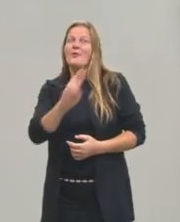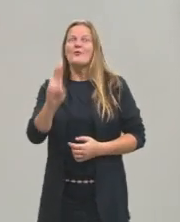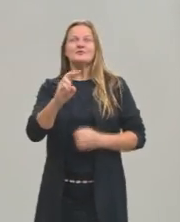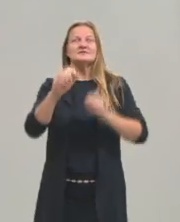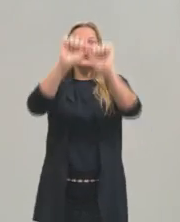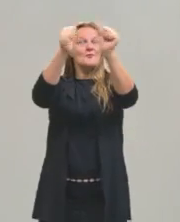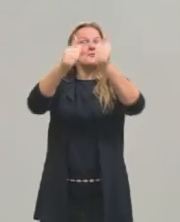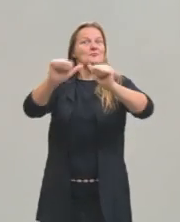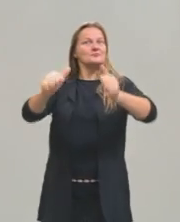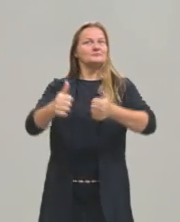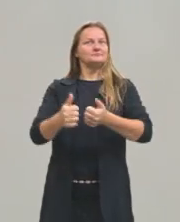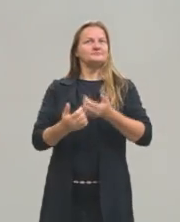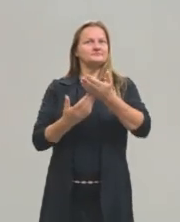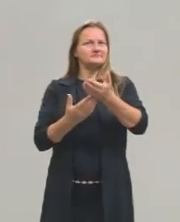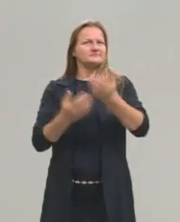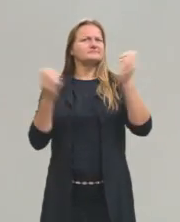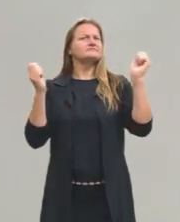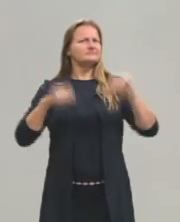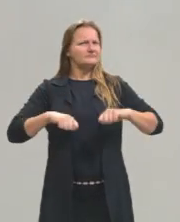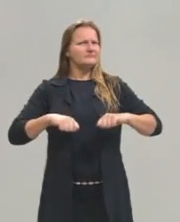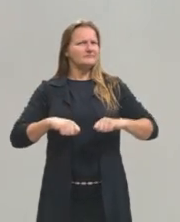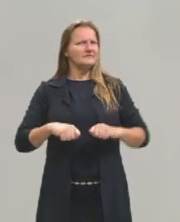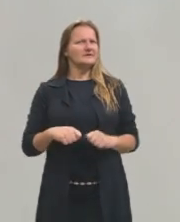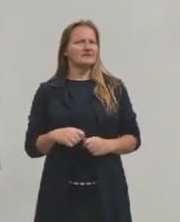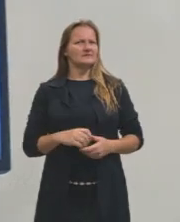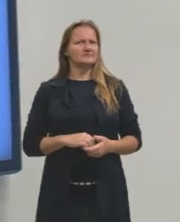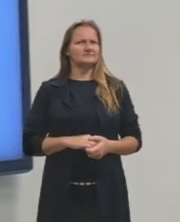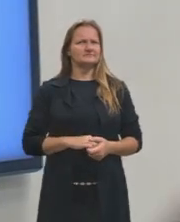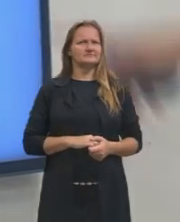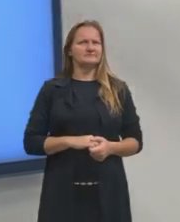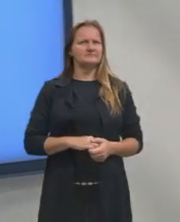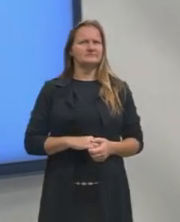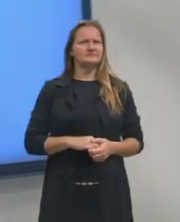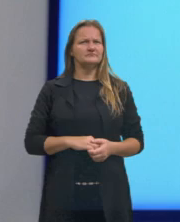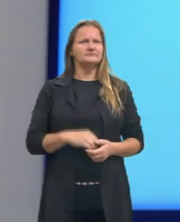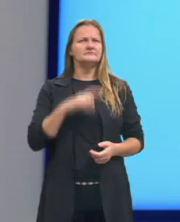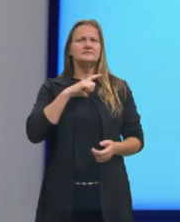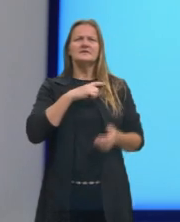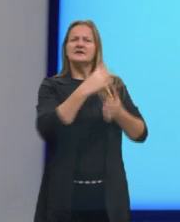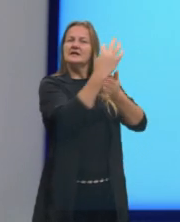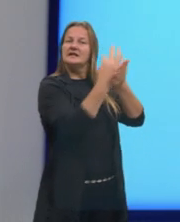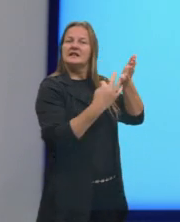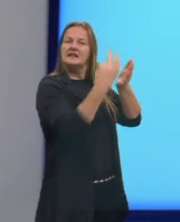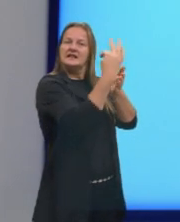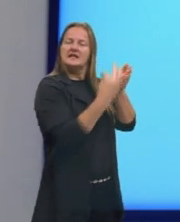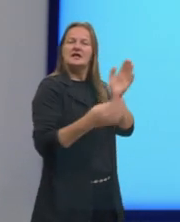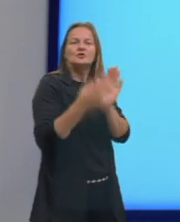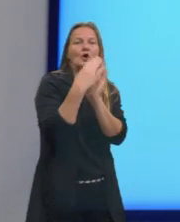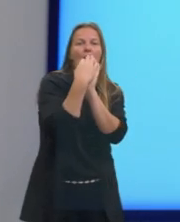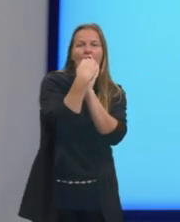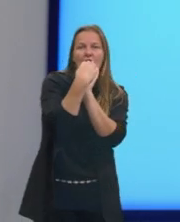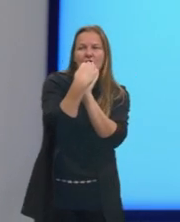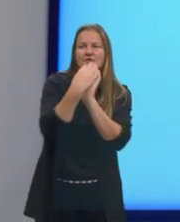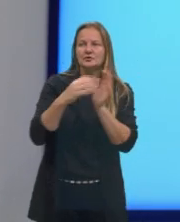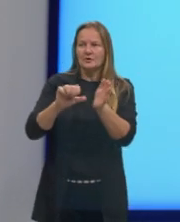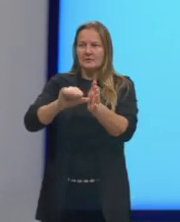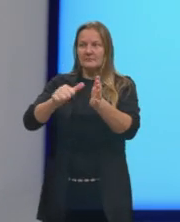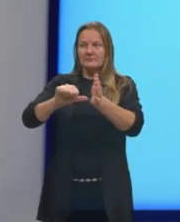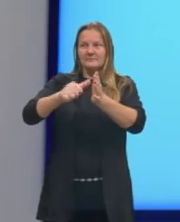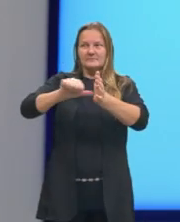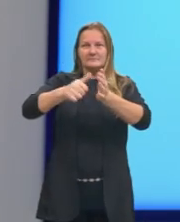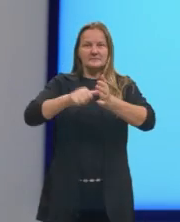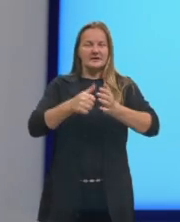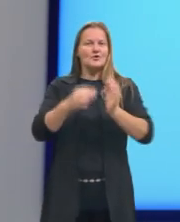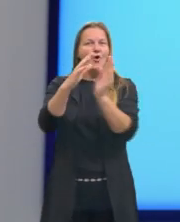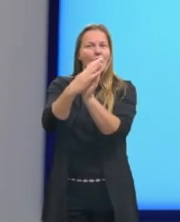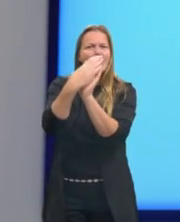com uma imagem A gente pode sim e deve fazer isso o texto sanduíche primeiro a gente olha para